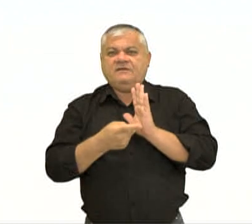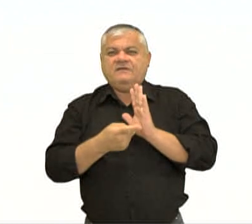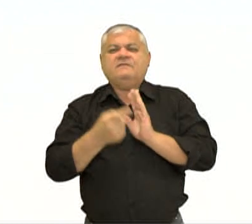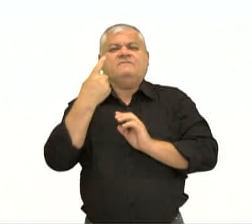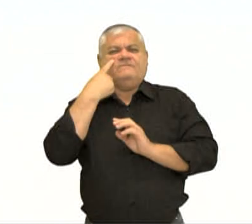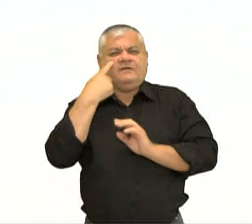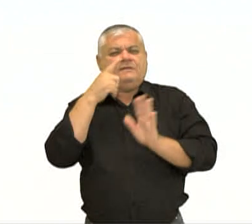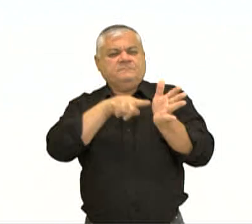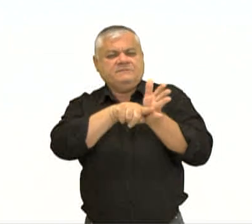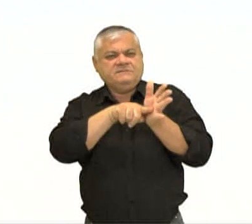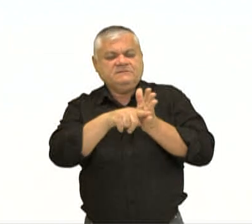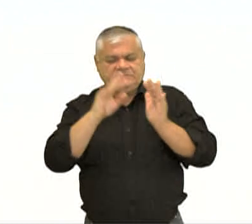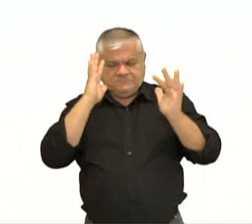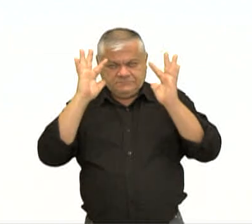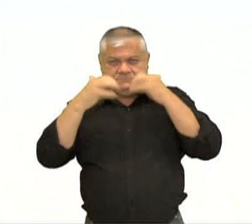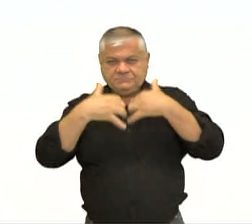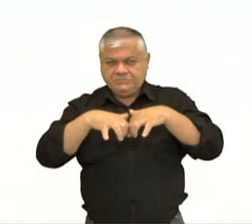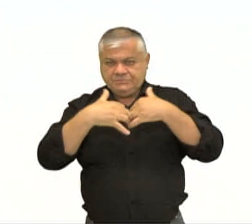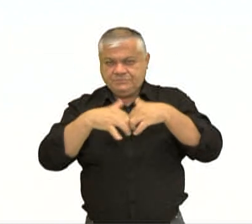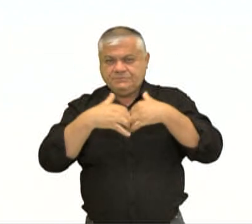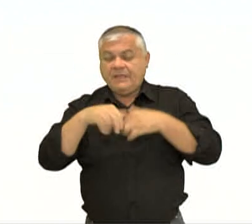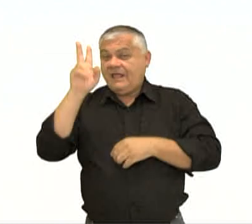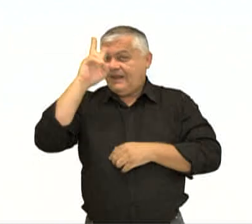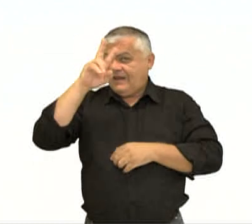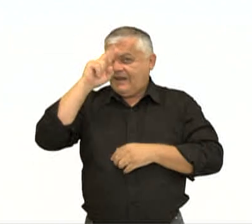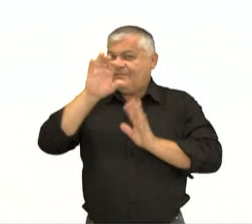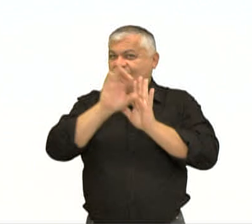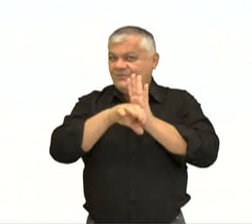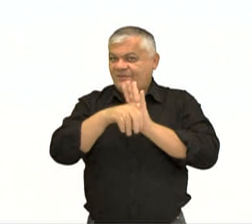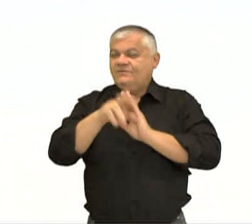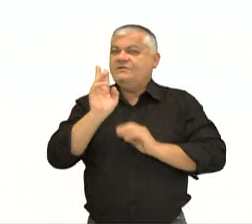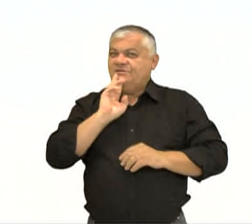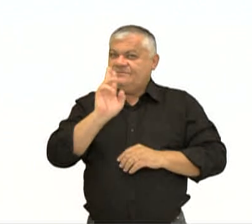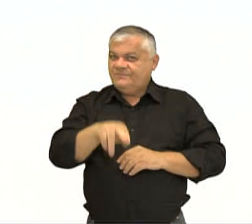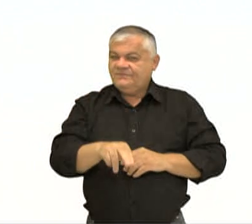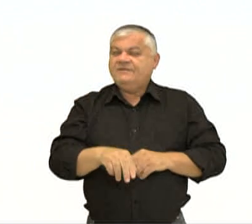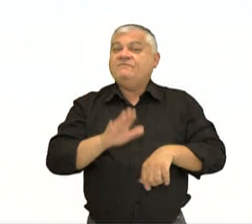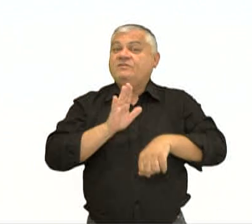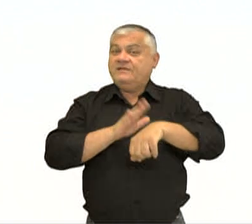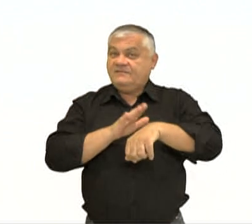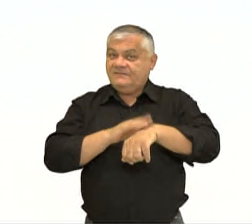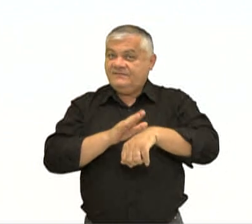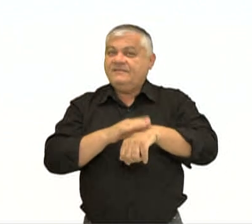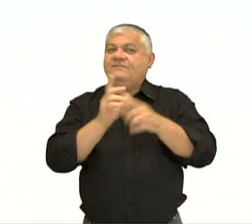vamos lá pensar um pouquinho, tentar lembrar desse conteúdo e responder aí? Vou te dar um